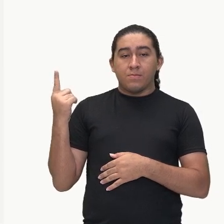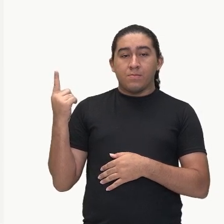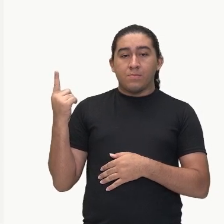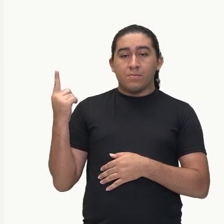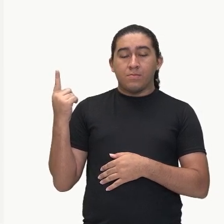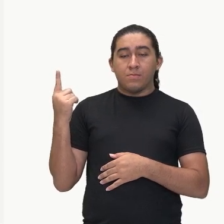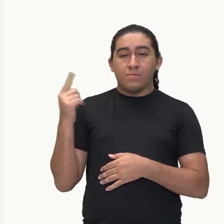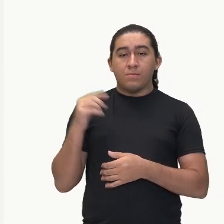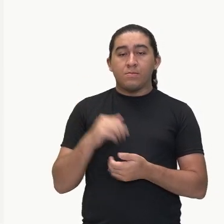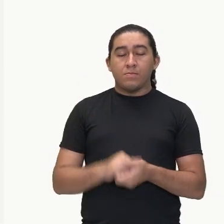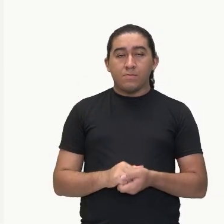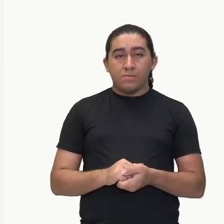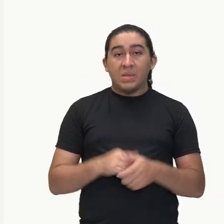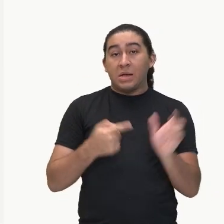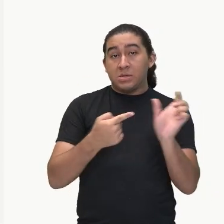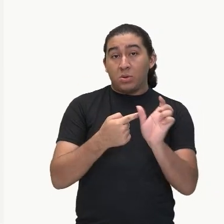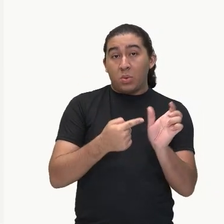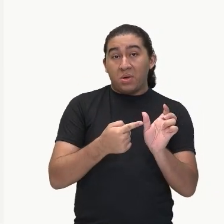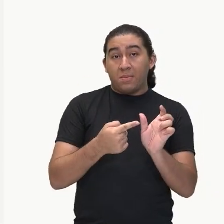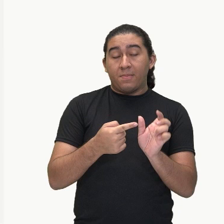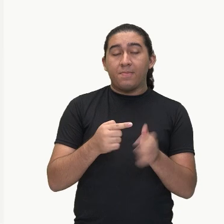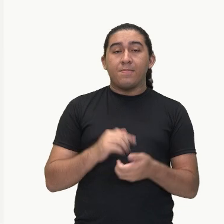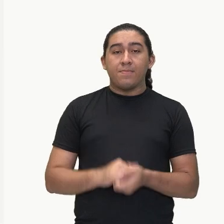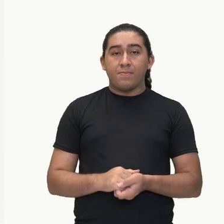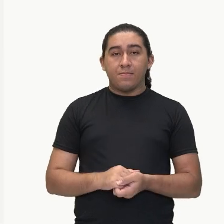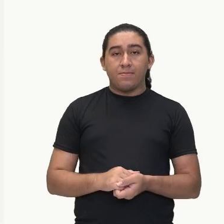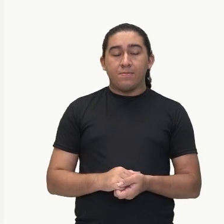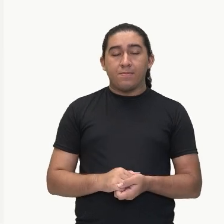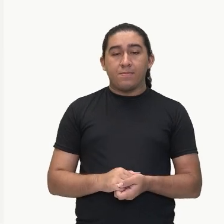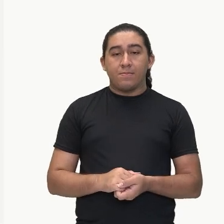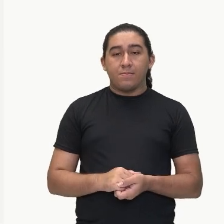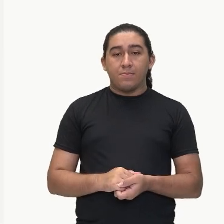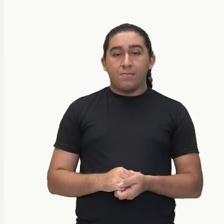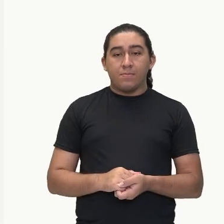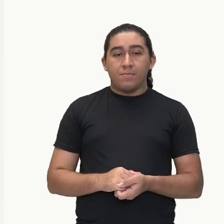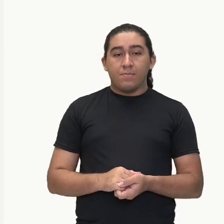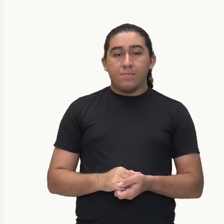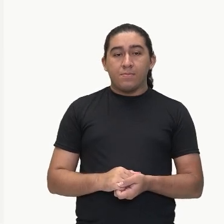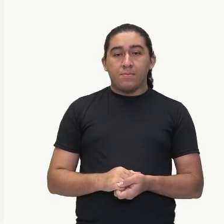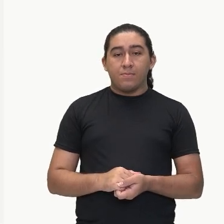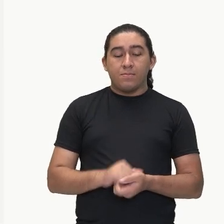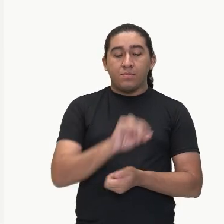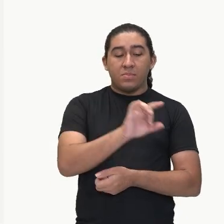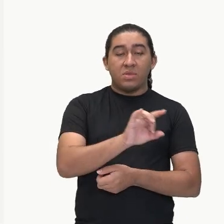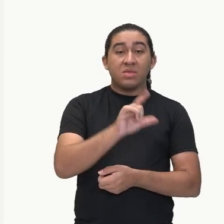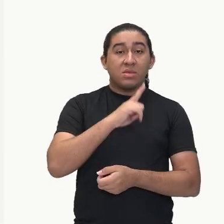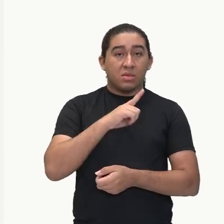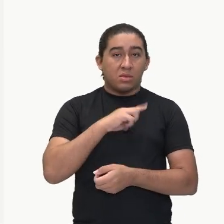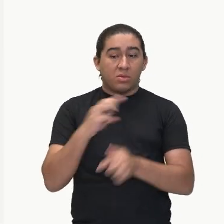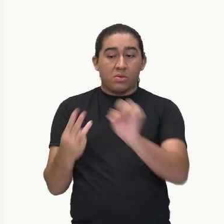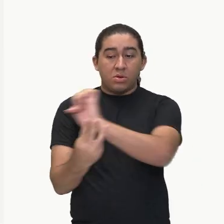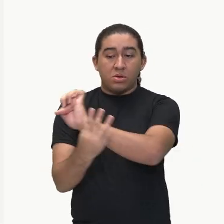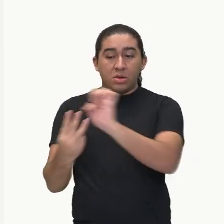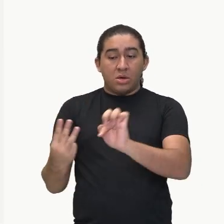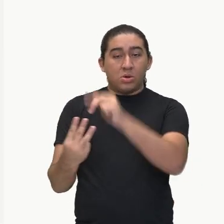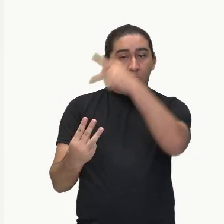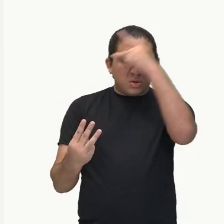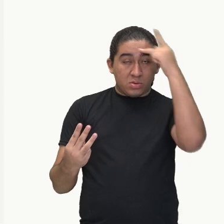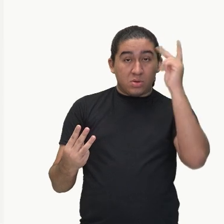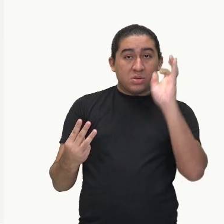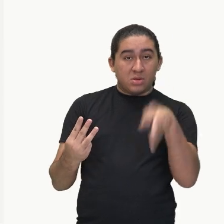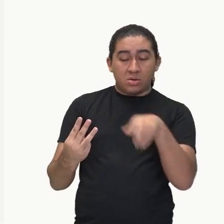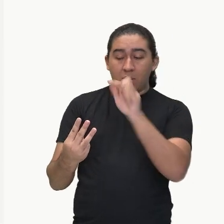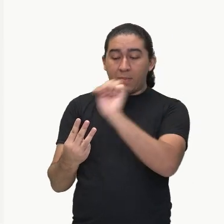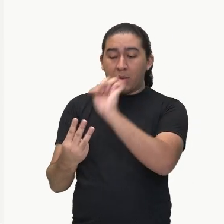no singular, pensa de um jeito. Cada um pensa de um jeito. Por quê? Falei de 3 pessoas, diretor,